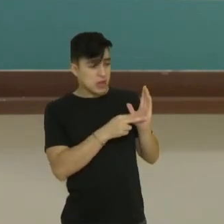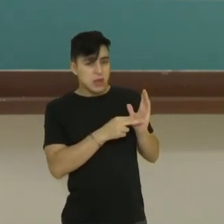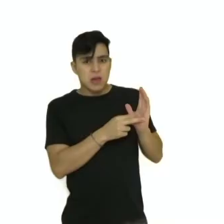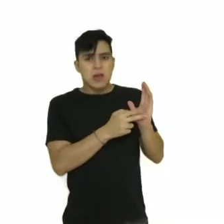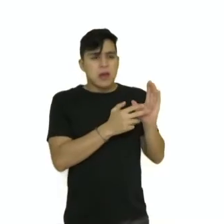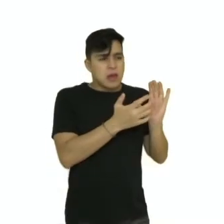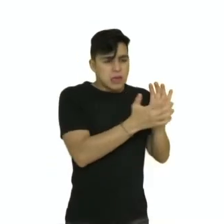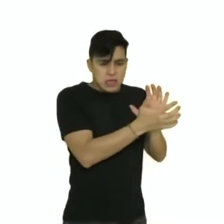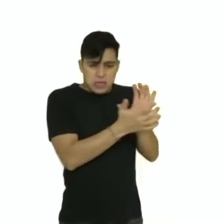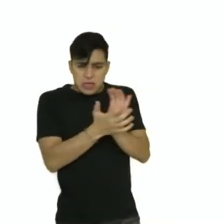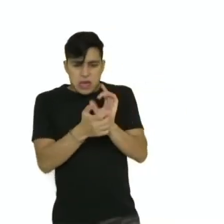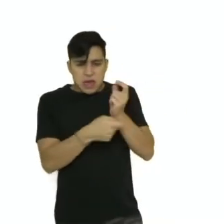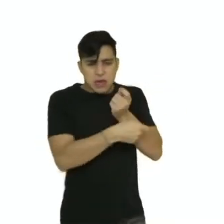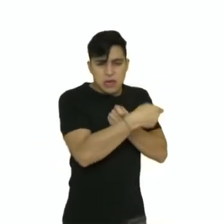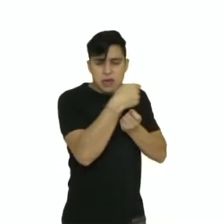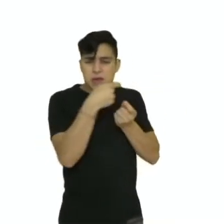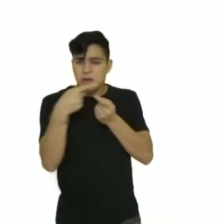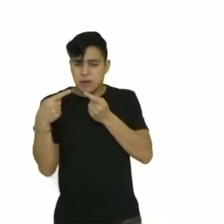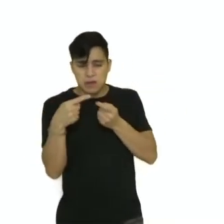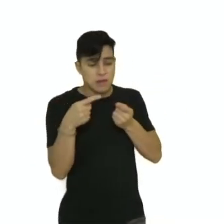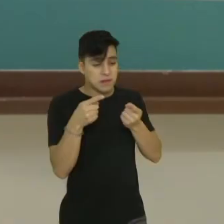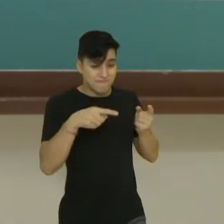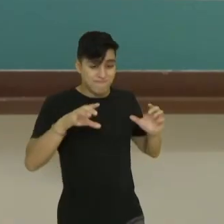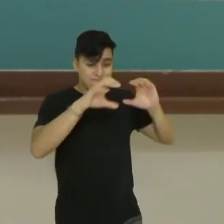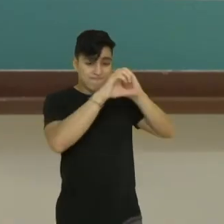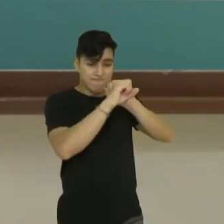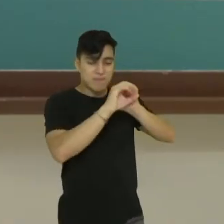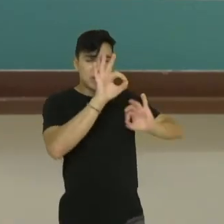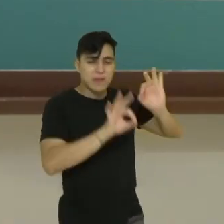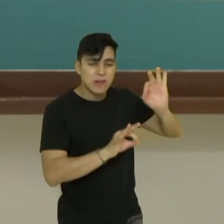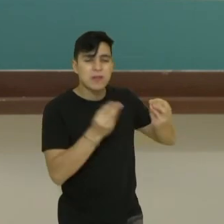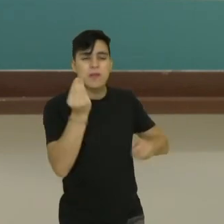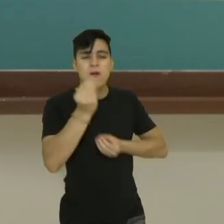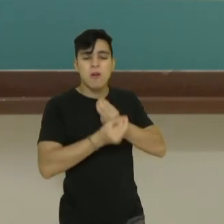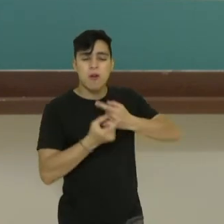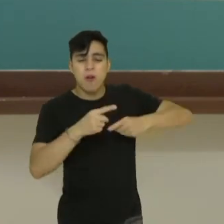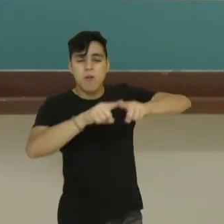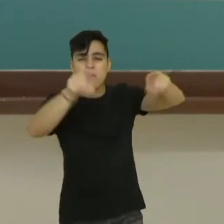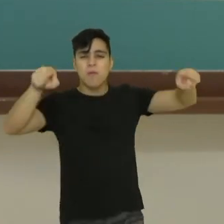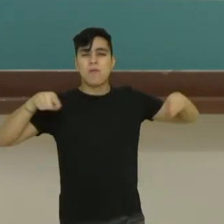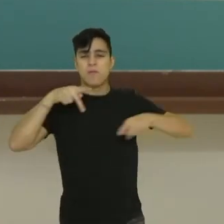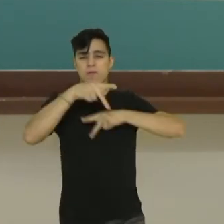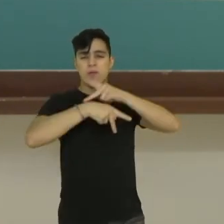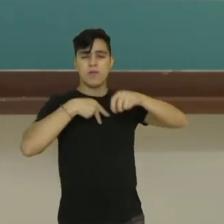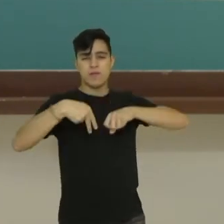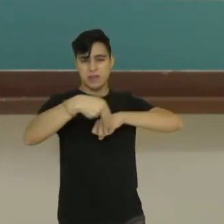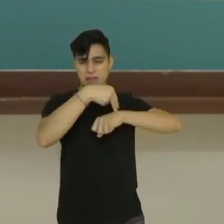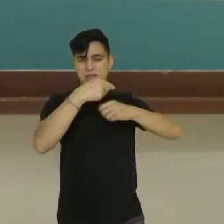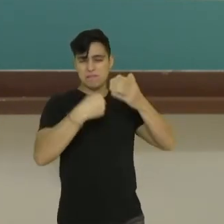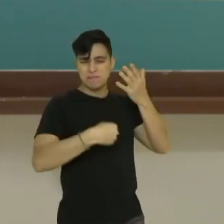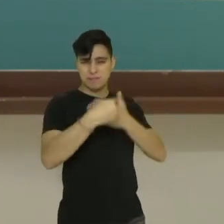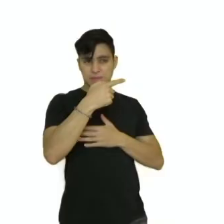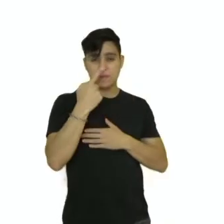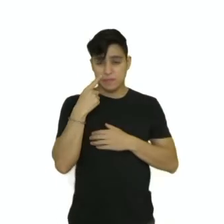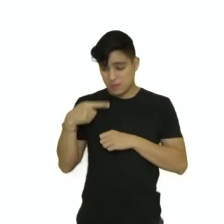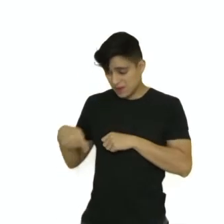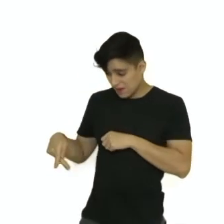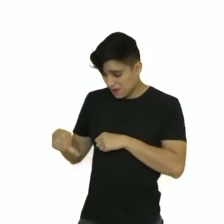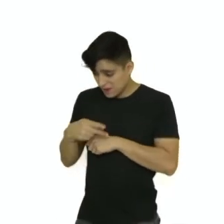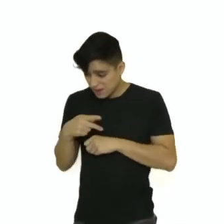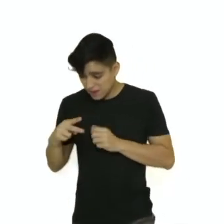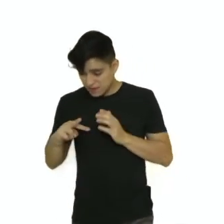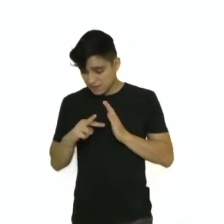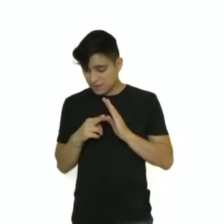administrativo e organiza um espaço de um povo ou de uma nação. Já o país é um território